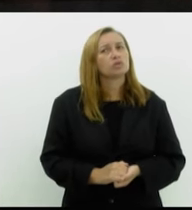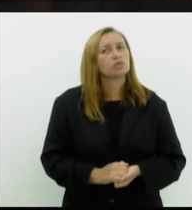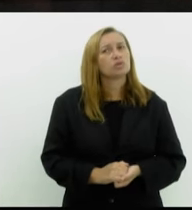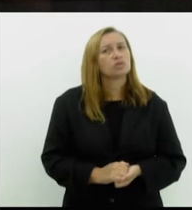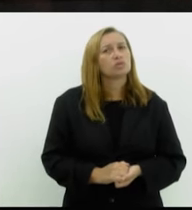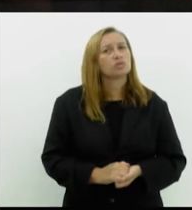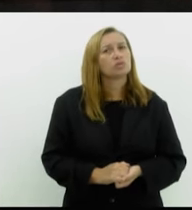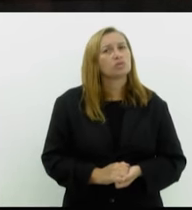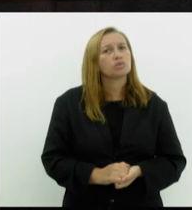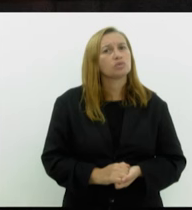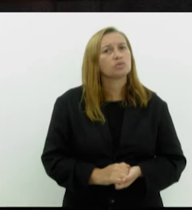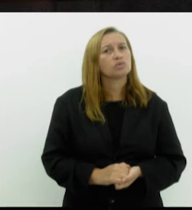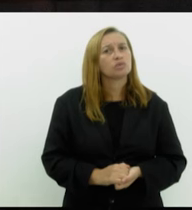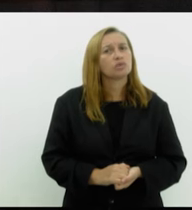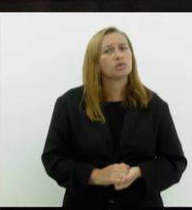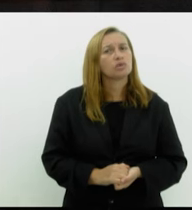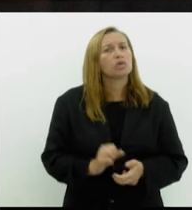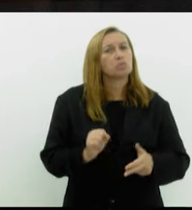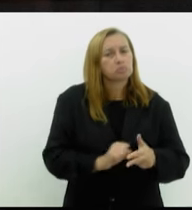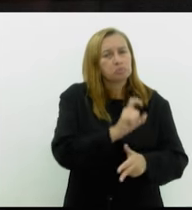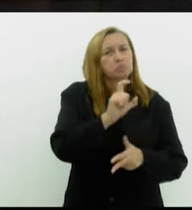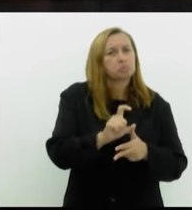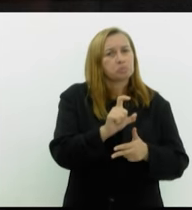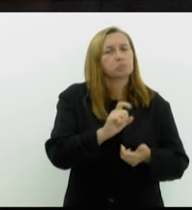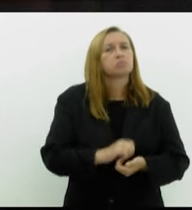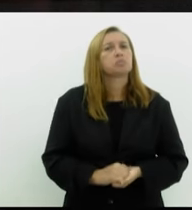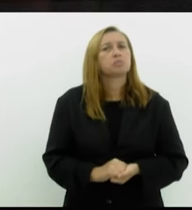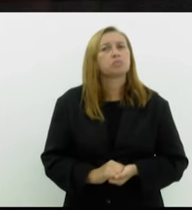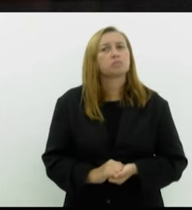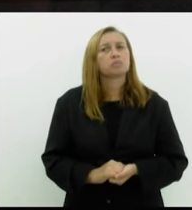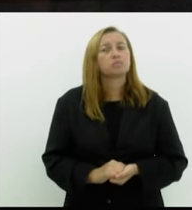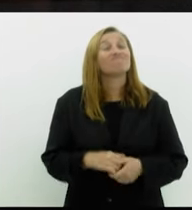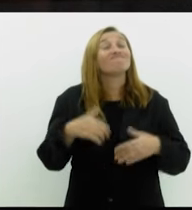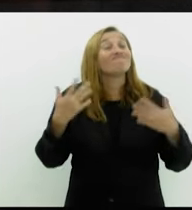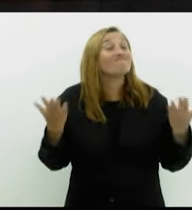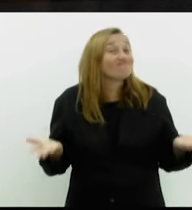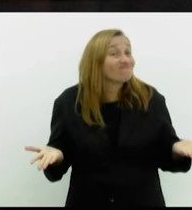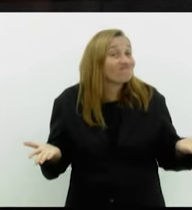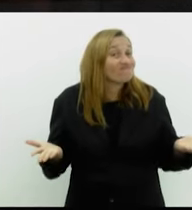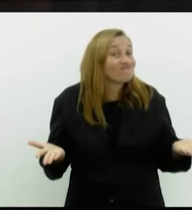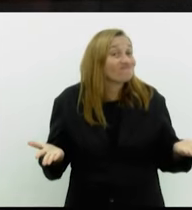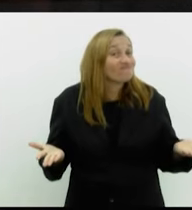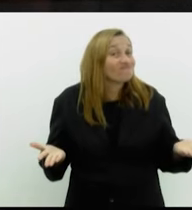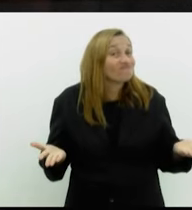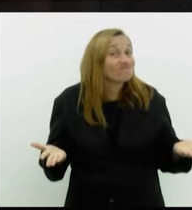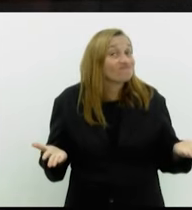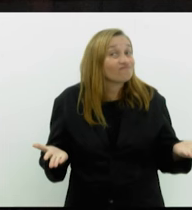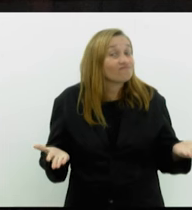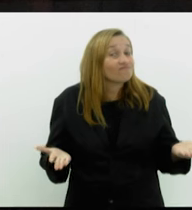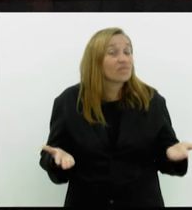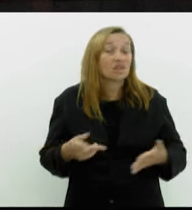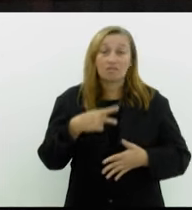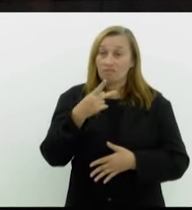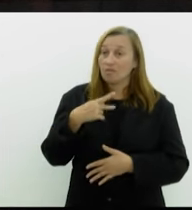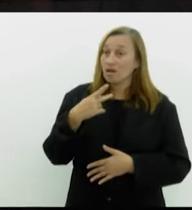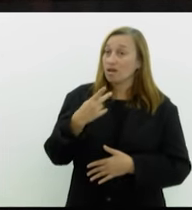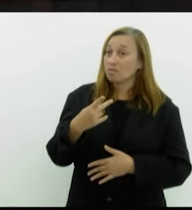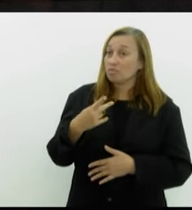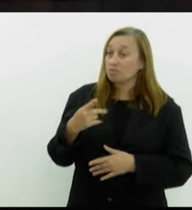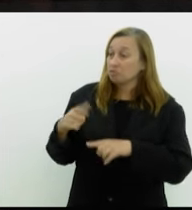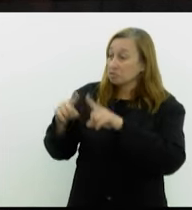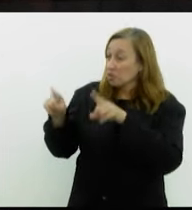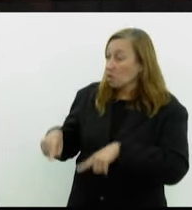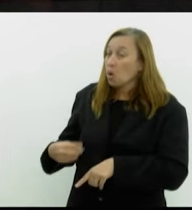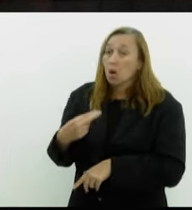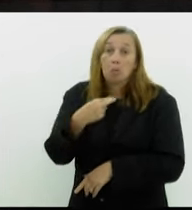concerne ao Poder Executivo. Então, olha, você diz para o funcionário, eu